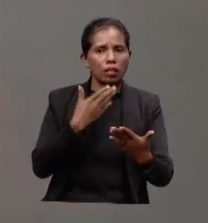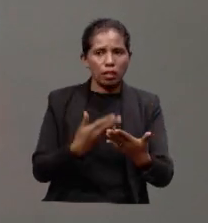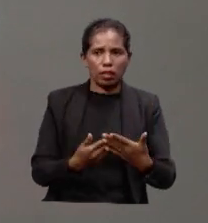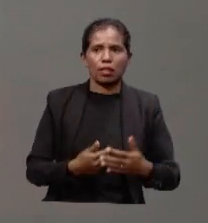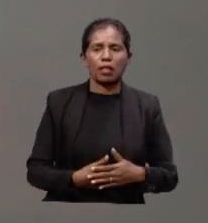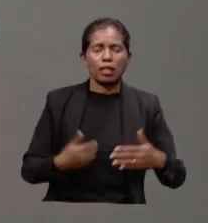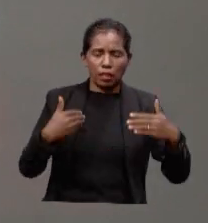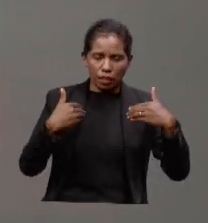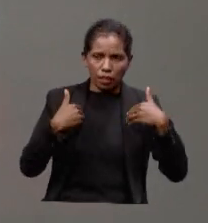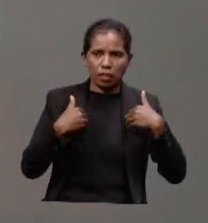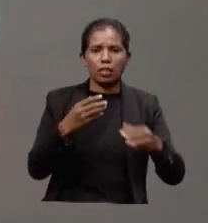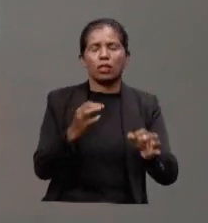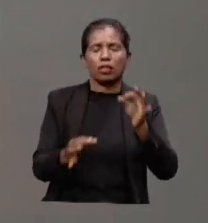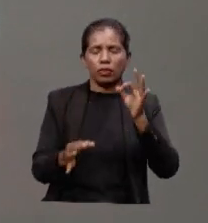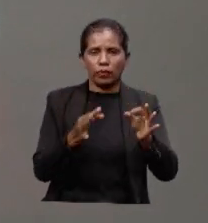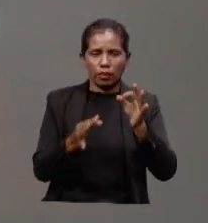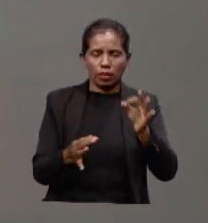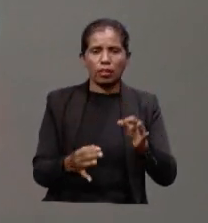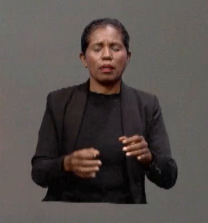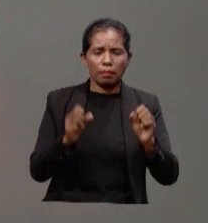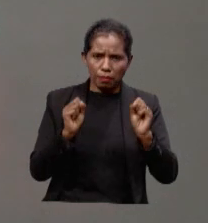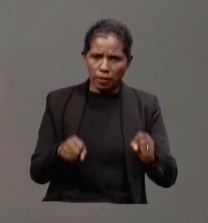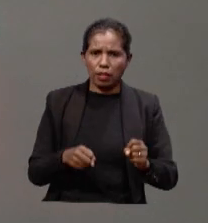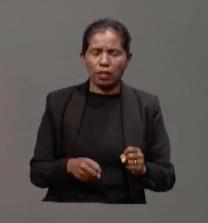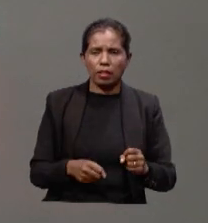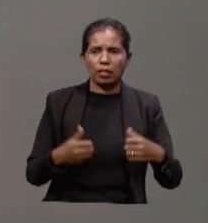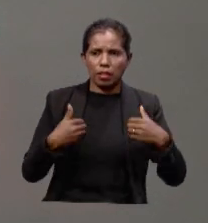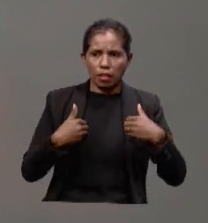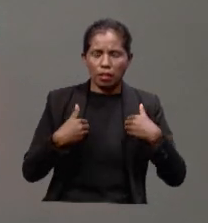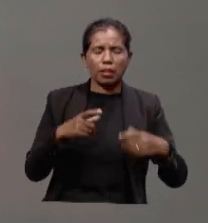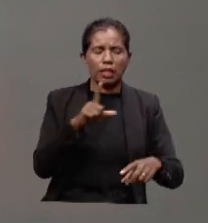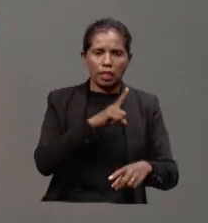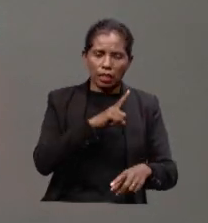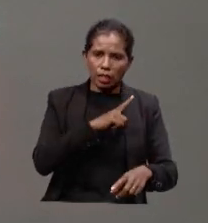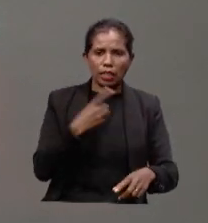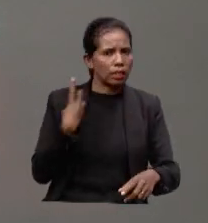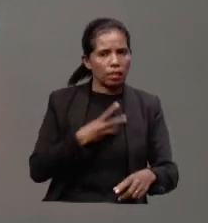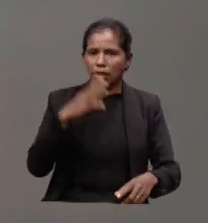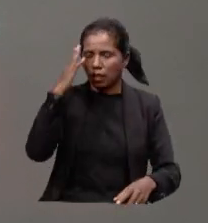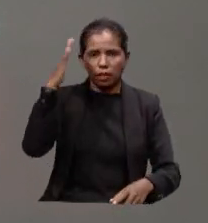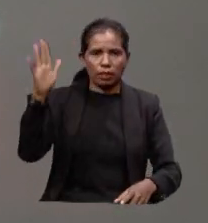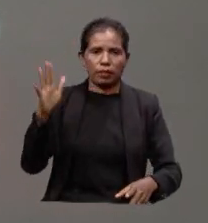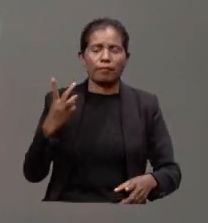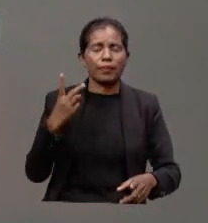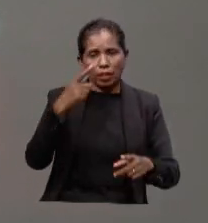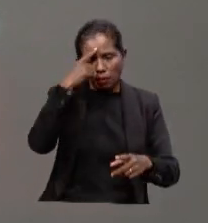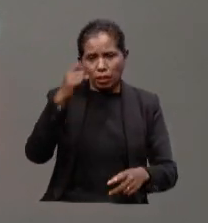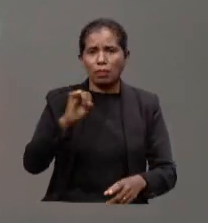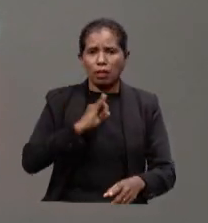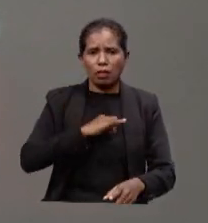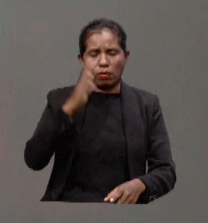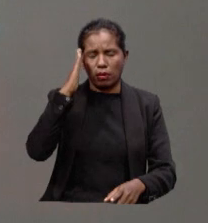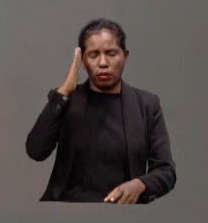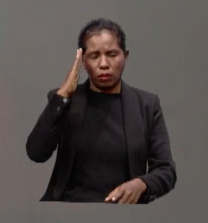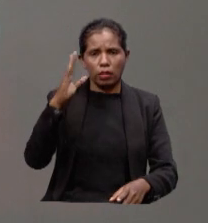beke mesmo ke ladun bele bele iha emane ni larang ita lah tene tamai dane ma kau hanoi